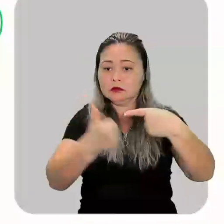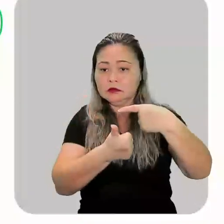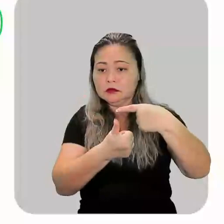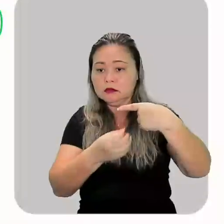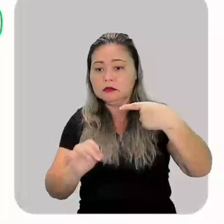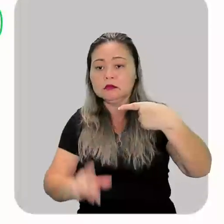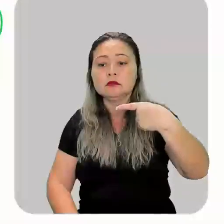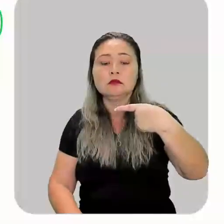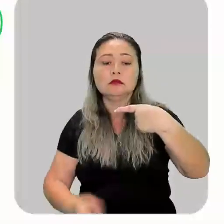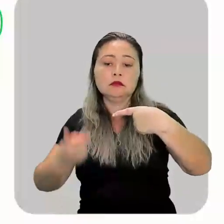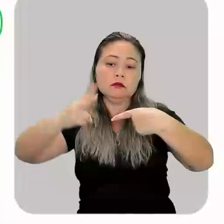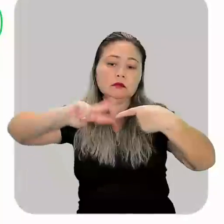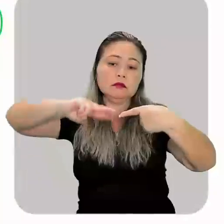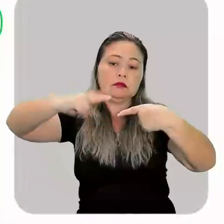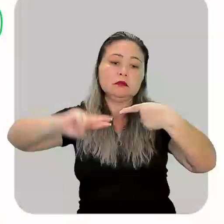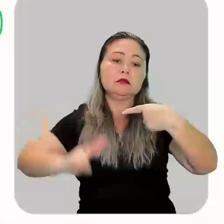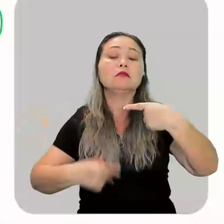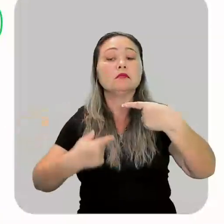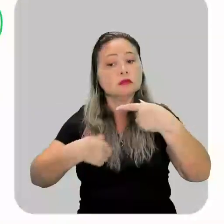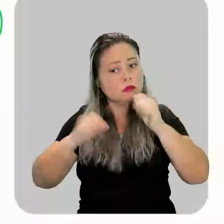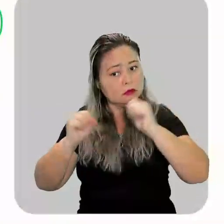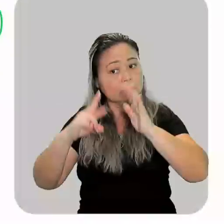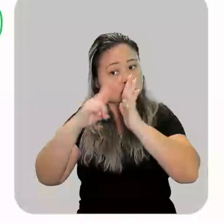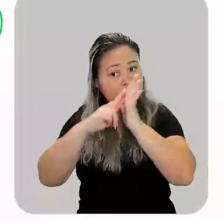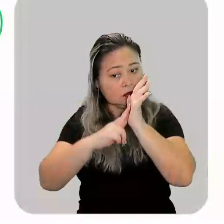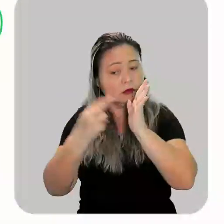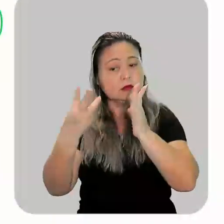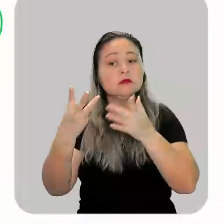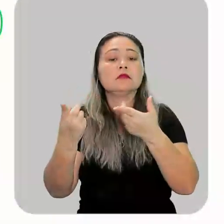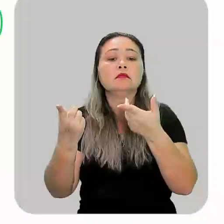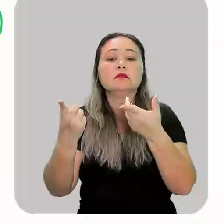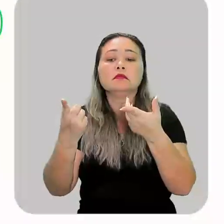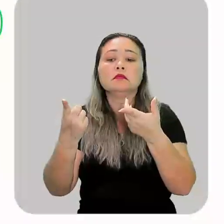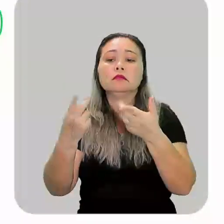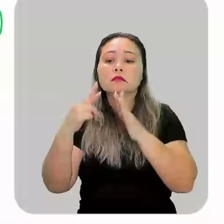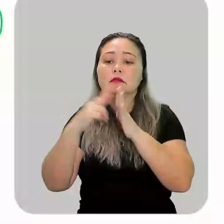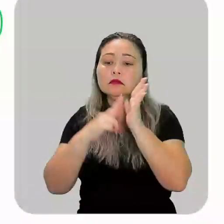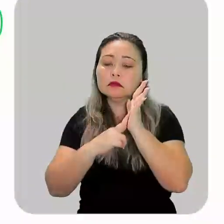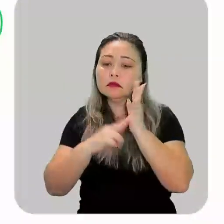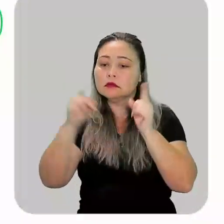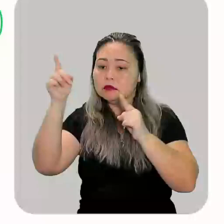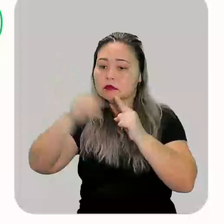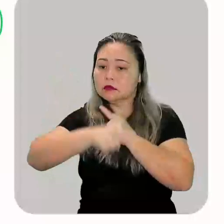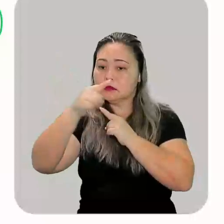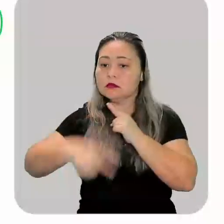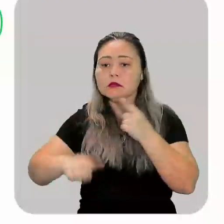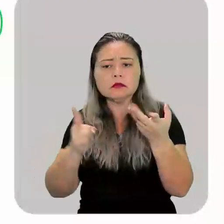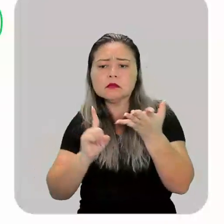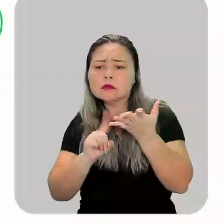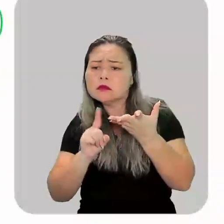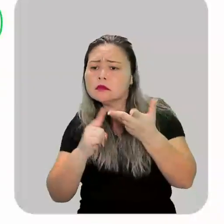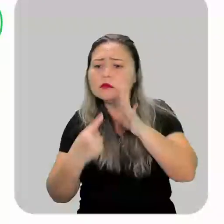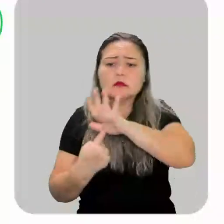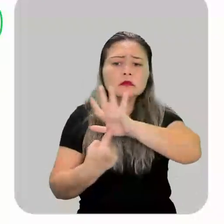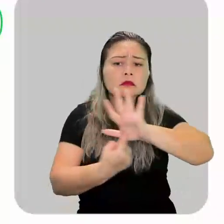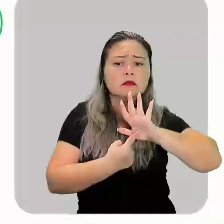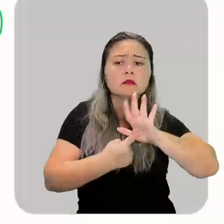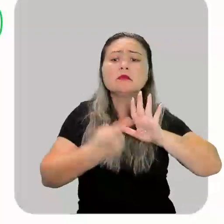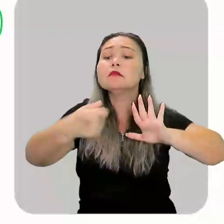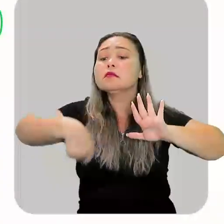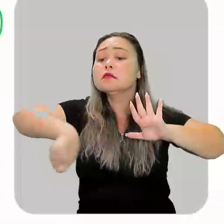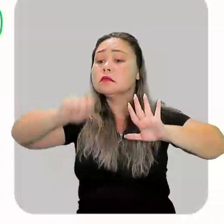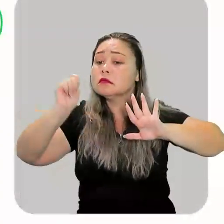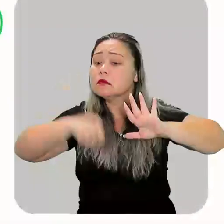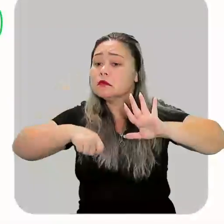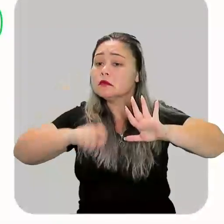mais rapidinho, né? Mas a regra de 3 também funciona, tá, galera? A gente faz pelo caminho que você... A gente faz vários caminhos aqui, na verdade, né? Para poder a